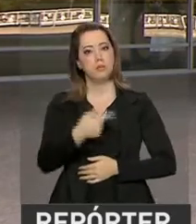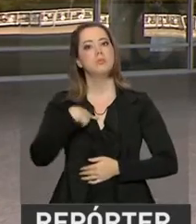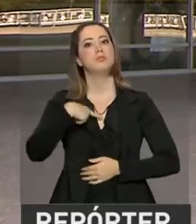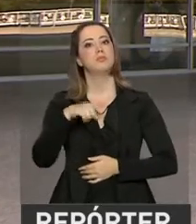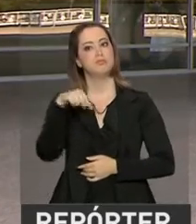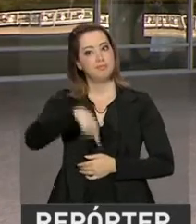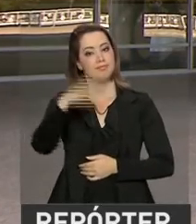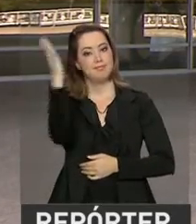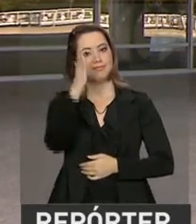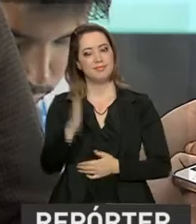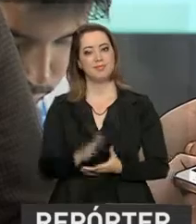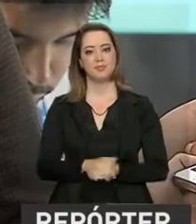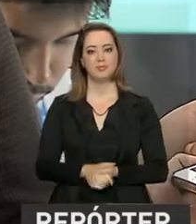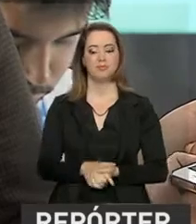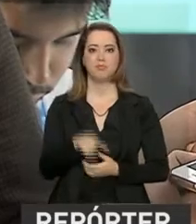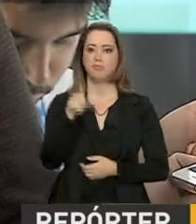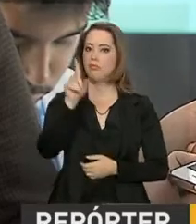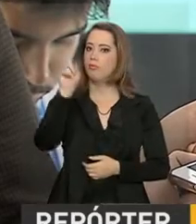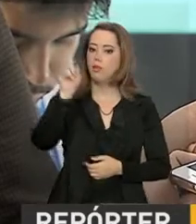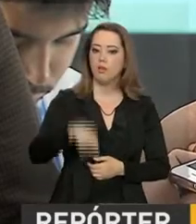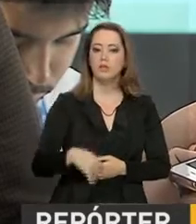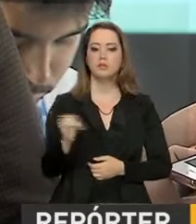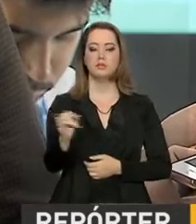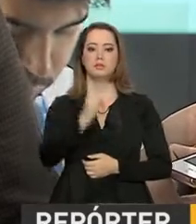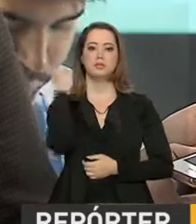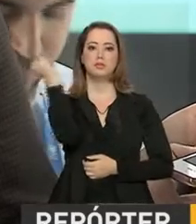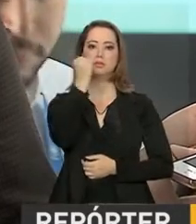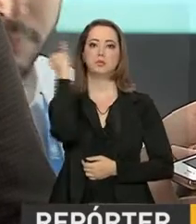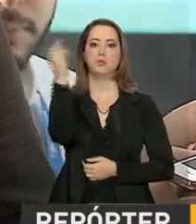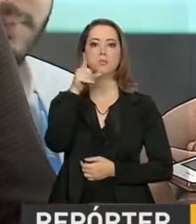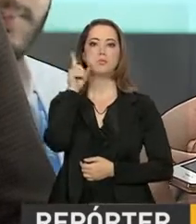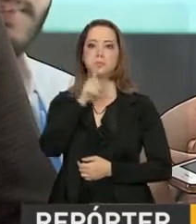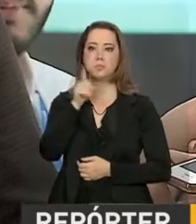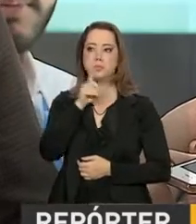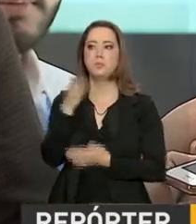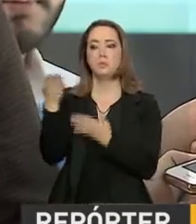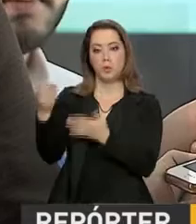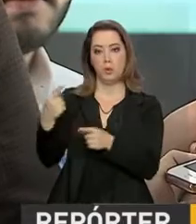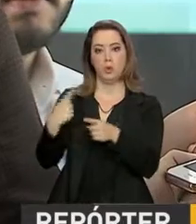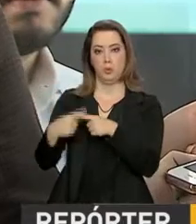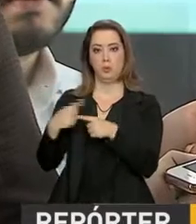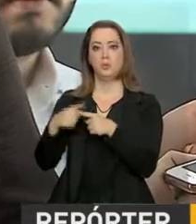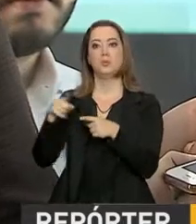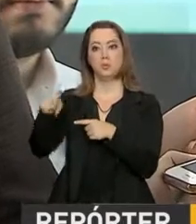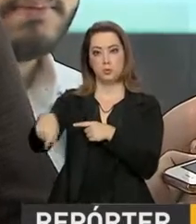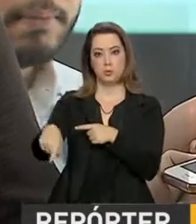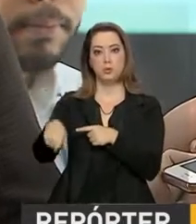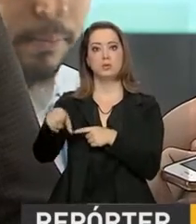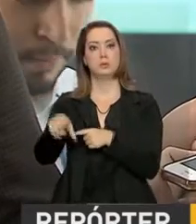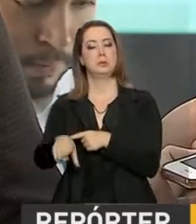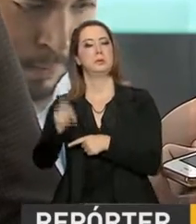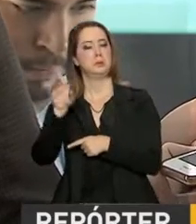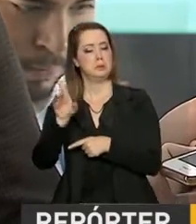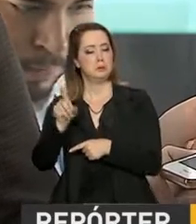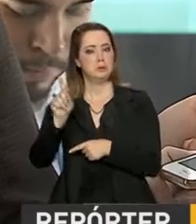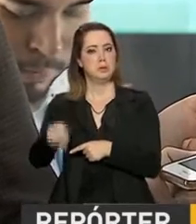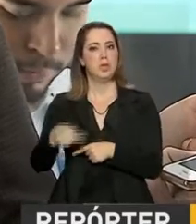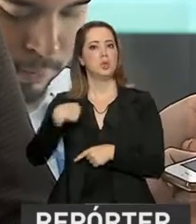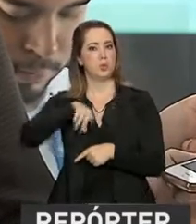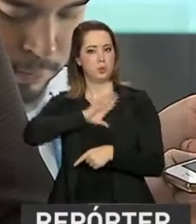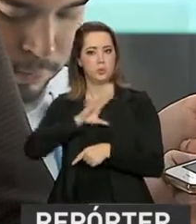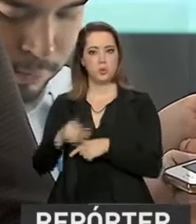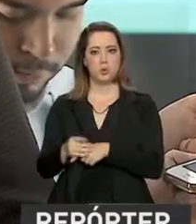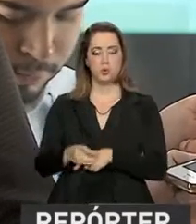Brasil. É muito importante porque o mercado americano é um mercado bastante exigente e isso mostra que a nossa carne está